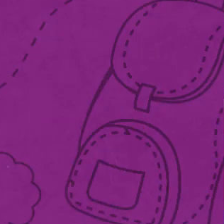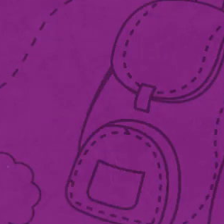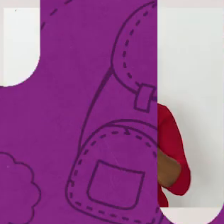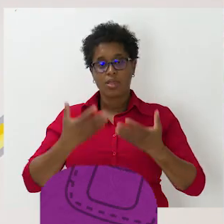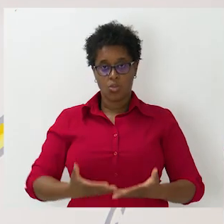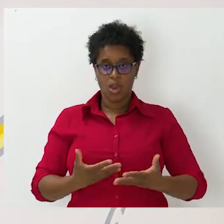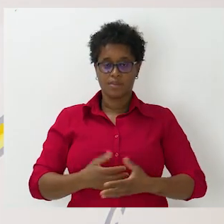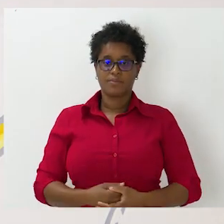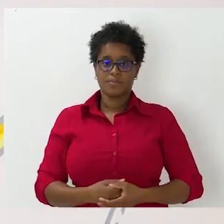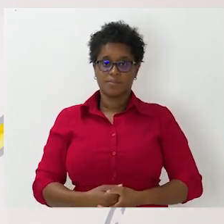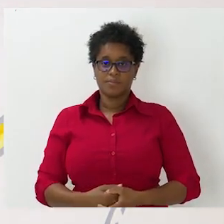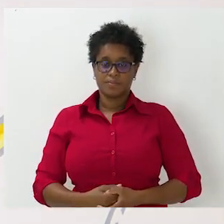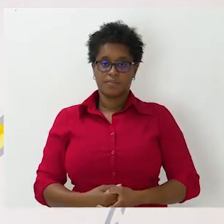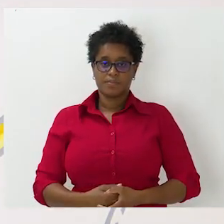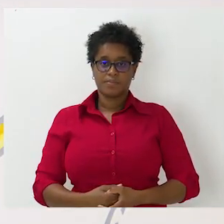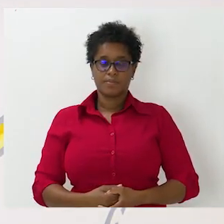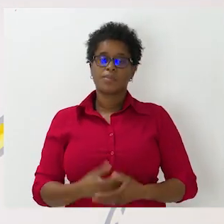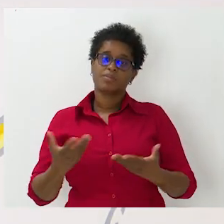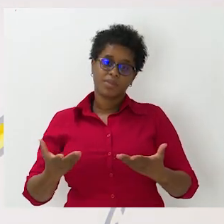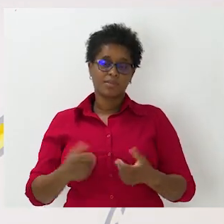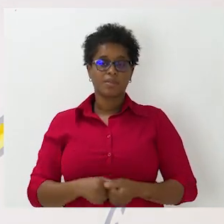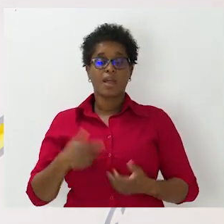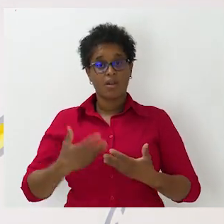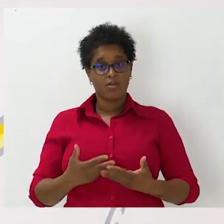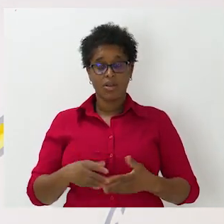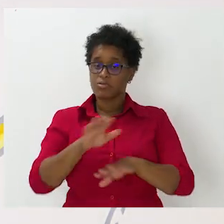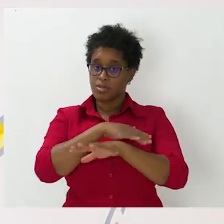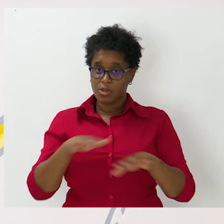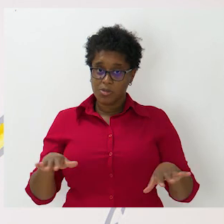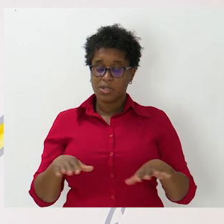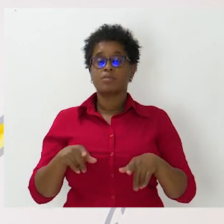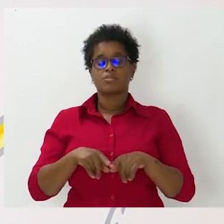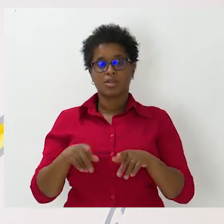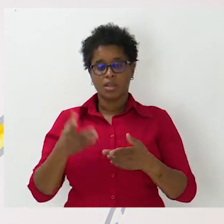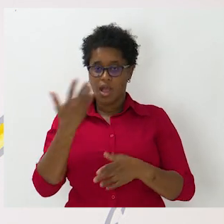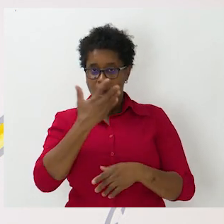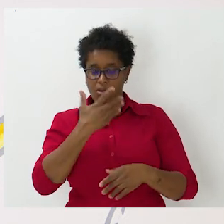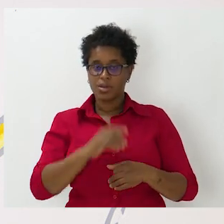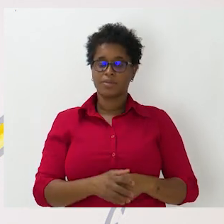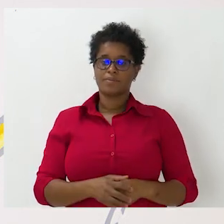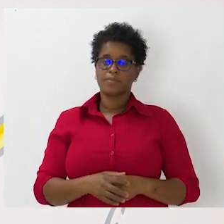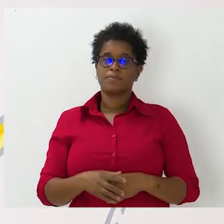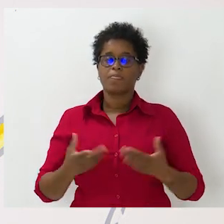Minha gente, desta forma, terminamos mesmo a nossa aula.